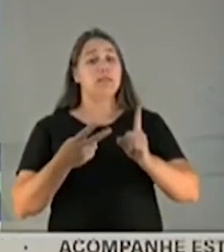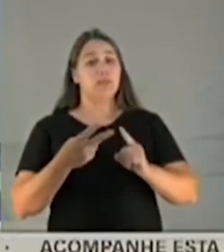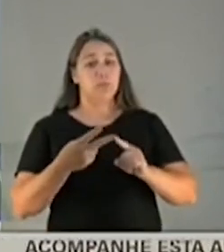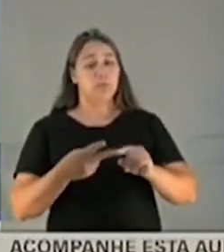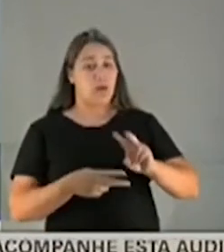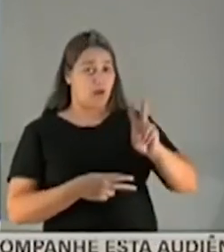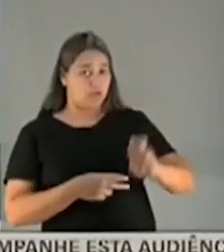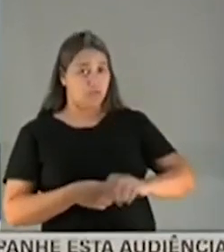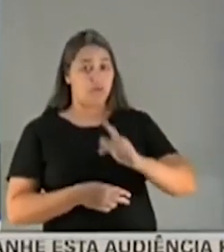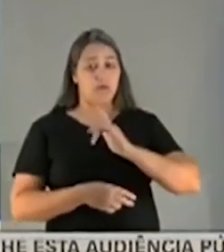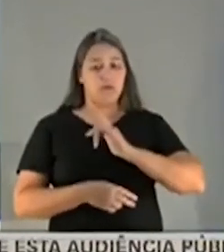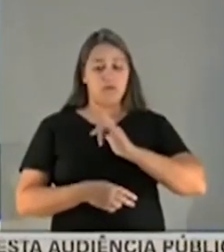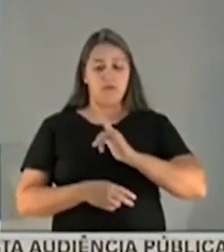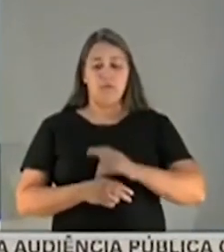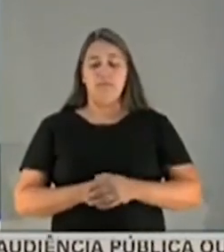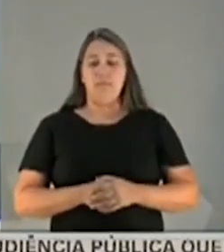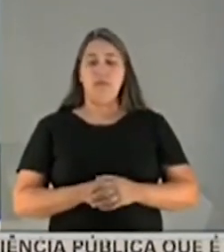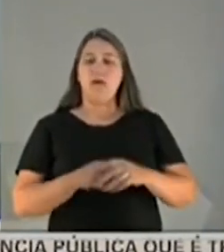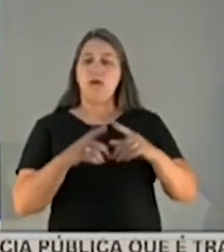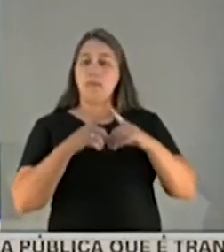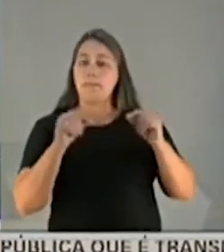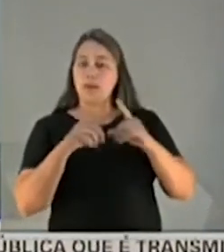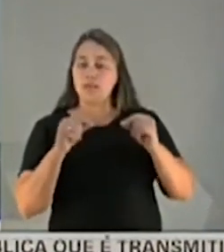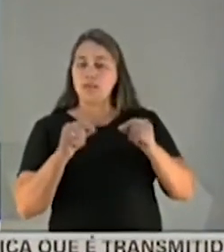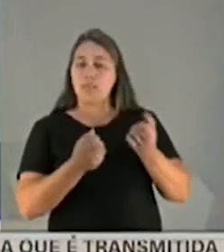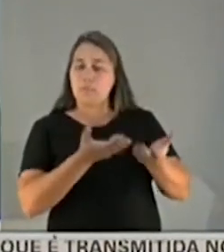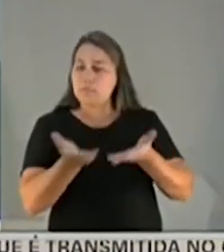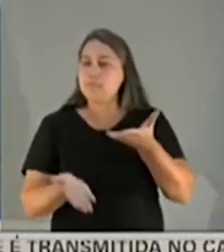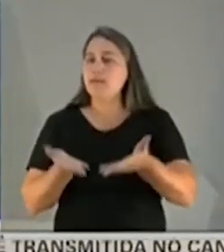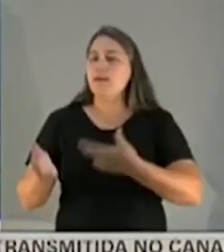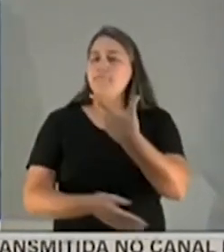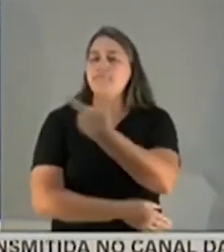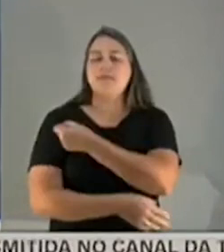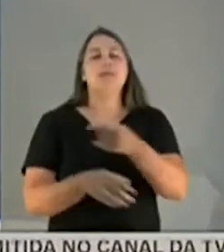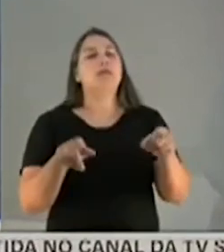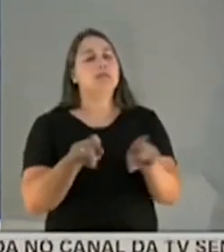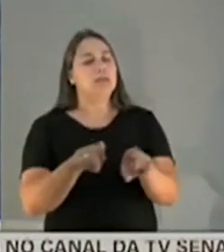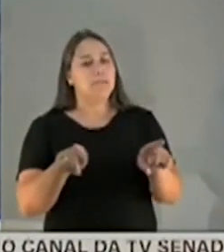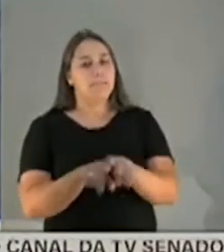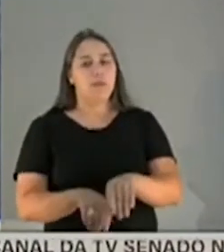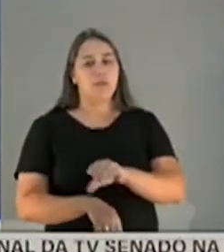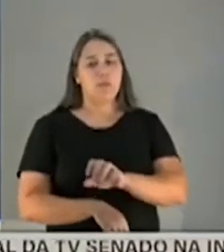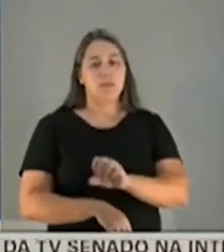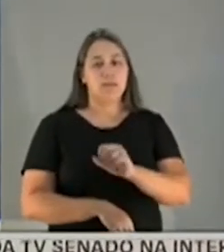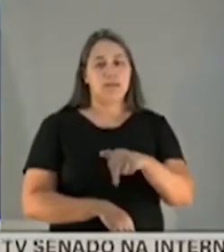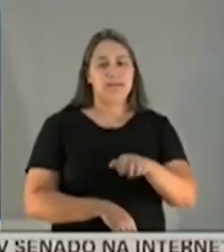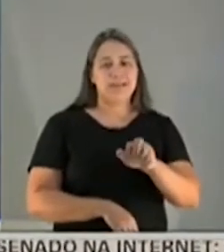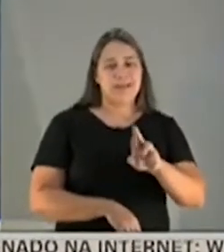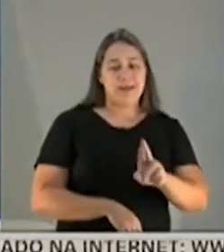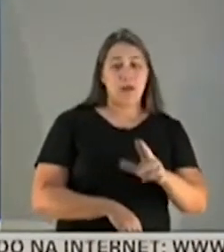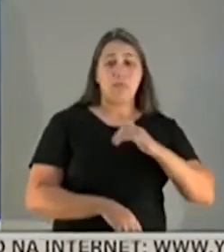tive em Brasília para tratar de vacinas foi também com o Senar para